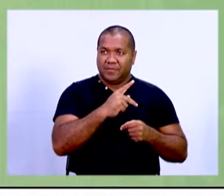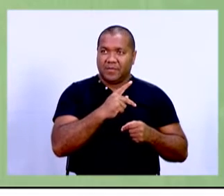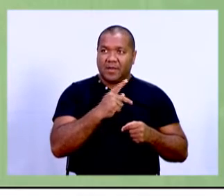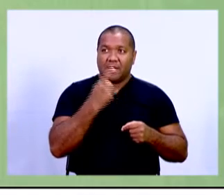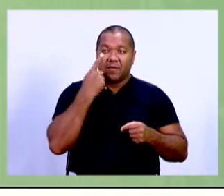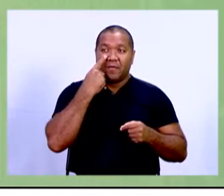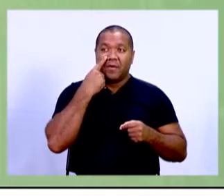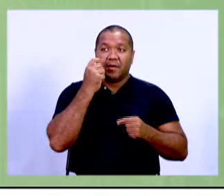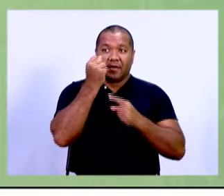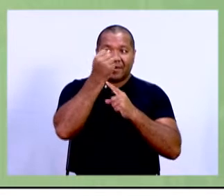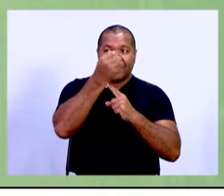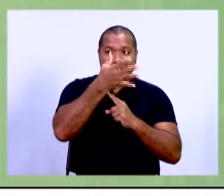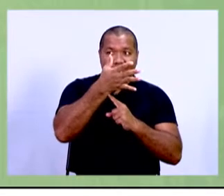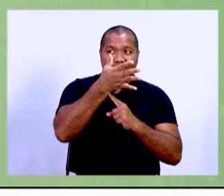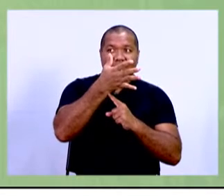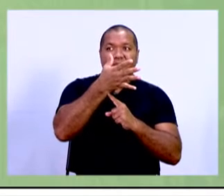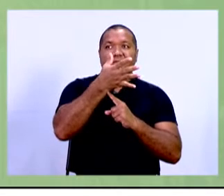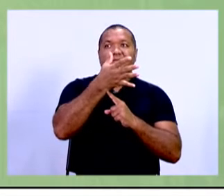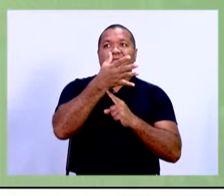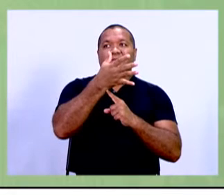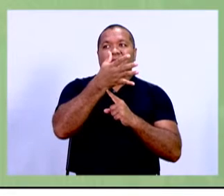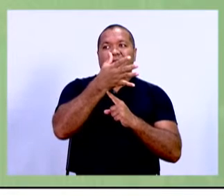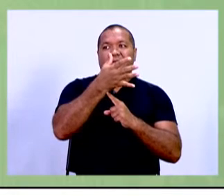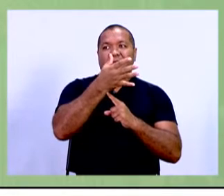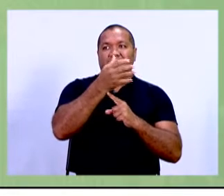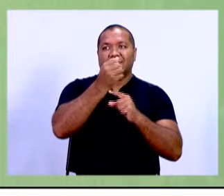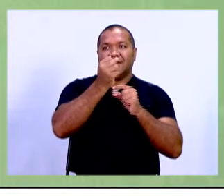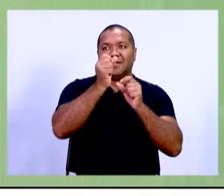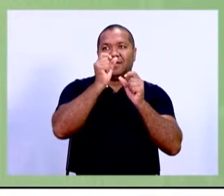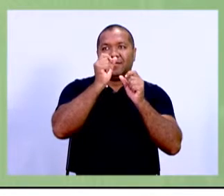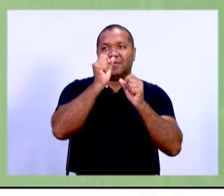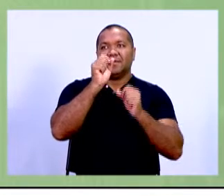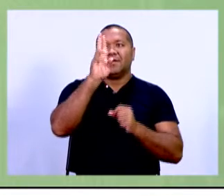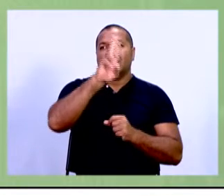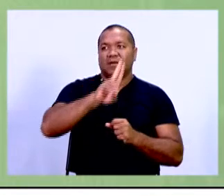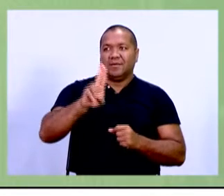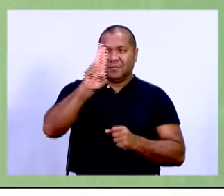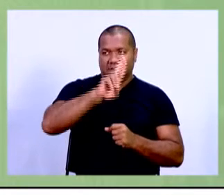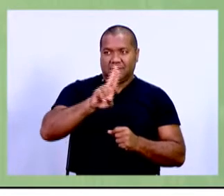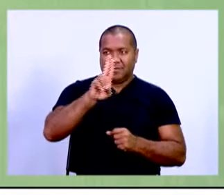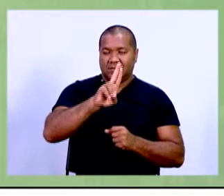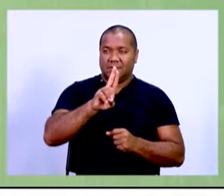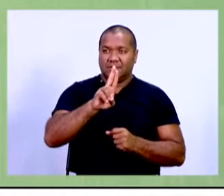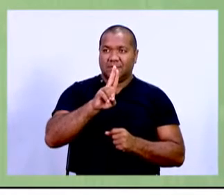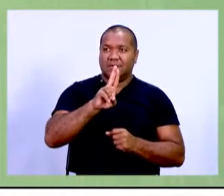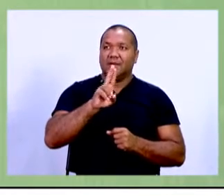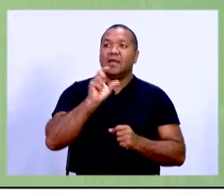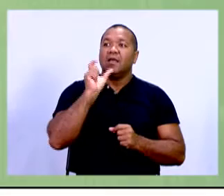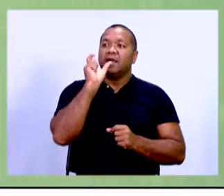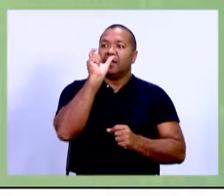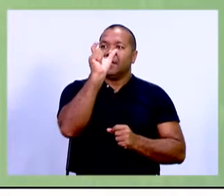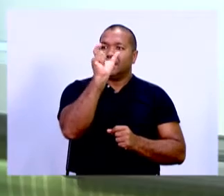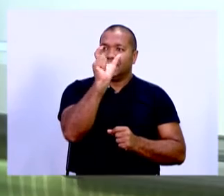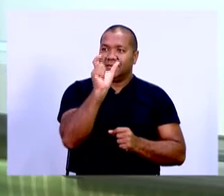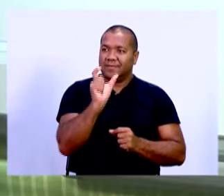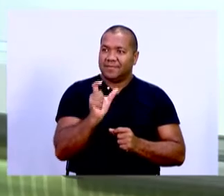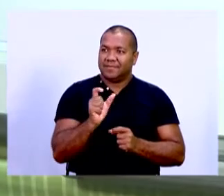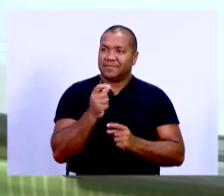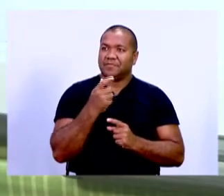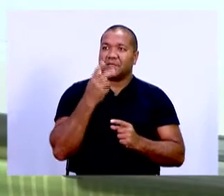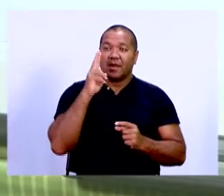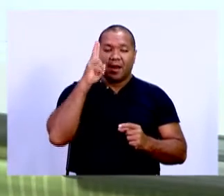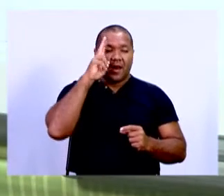Vamos iniciar com o diagrama de caso de uso. Lembram-se que o diagrama de caso de uso é